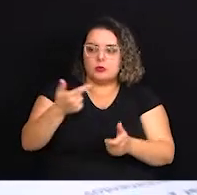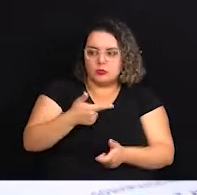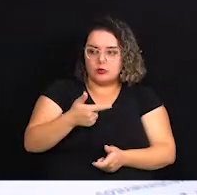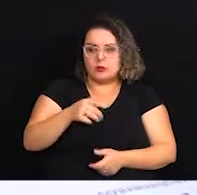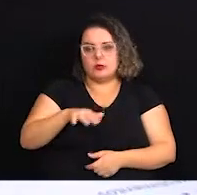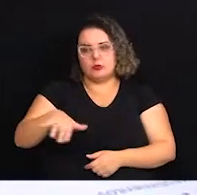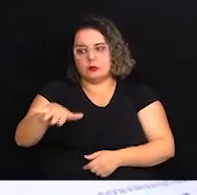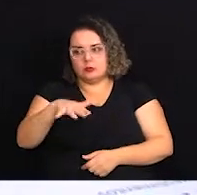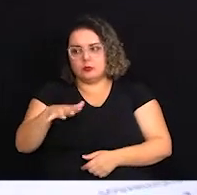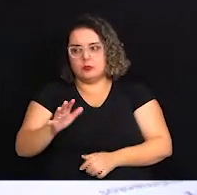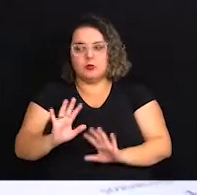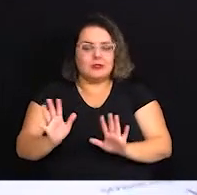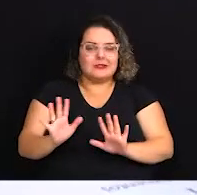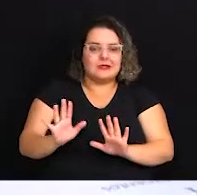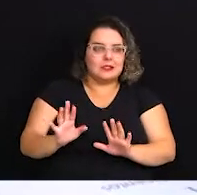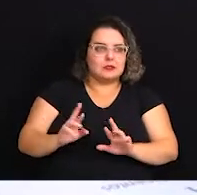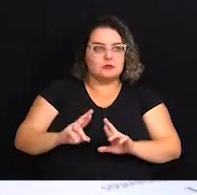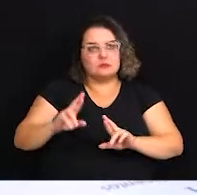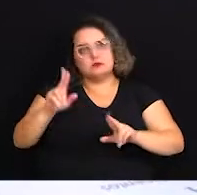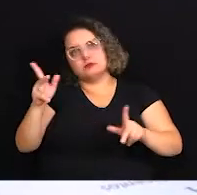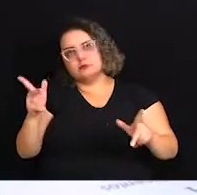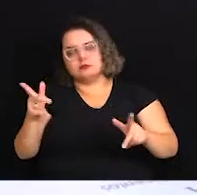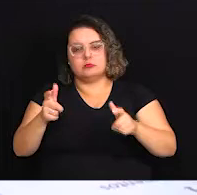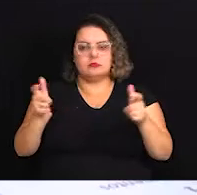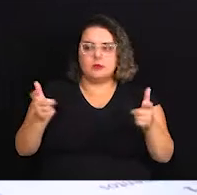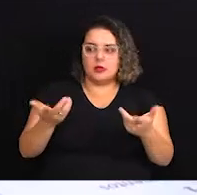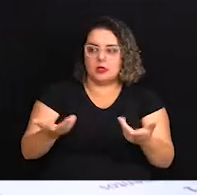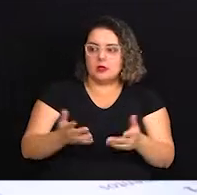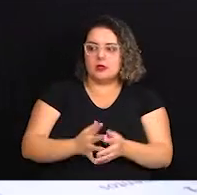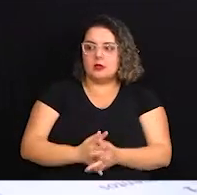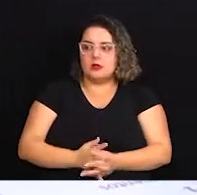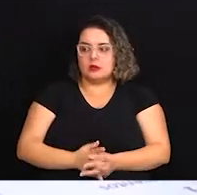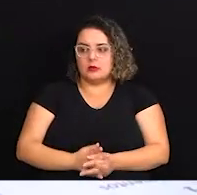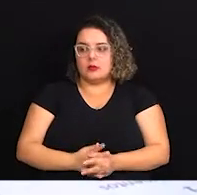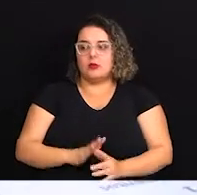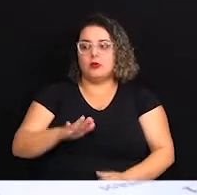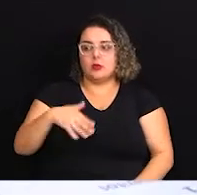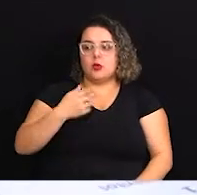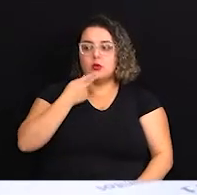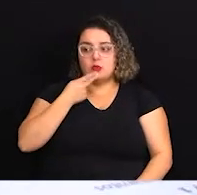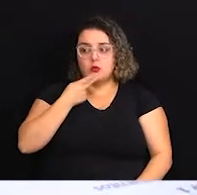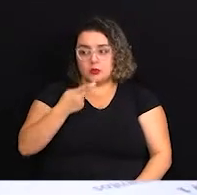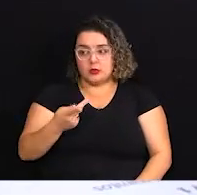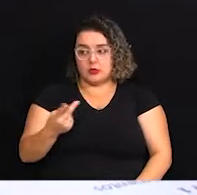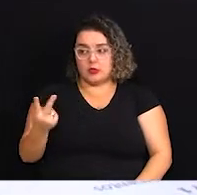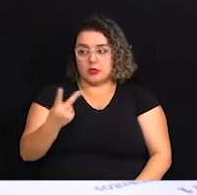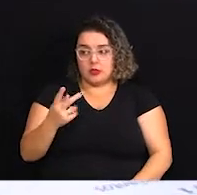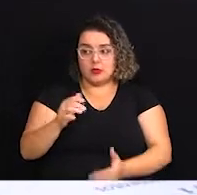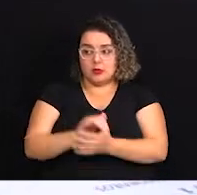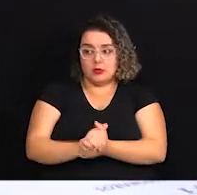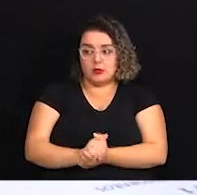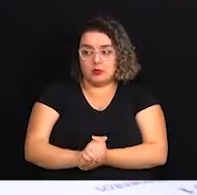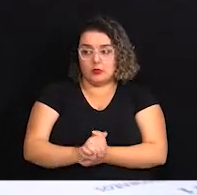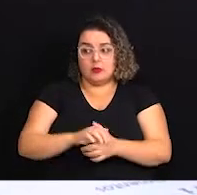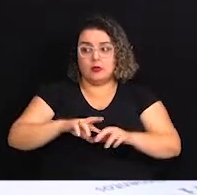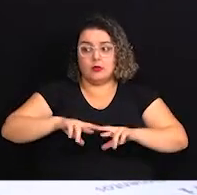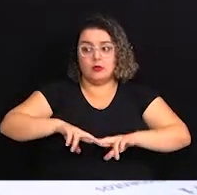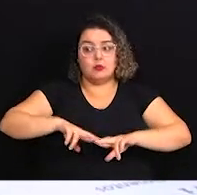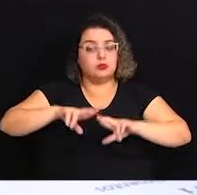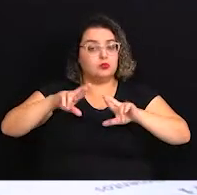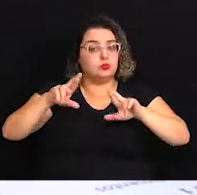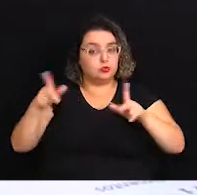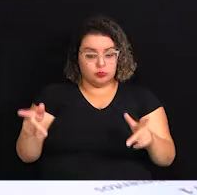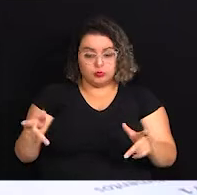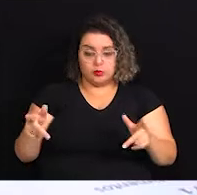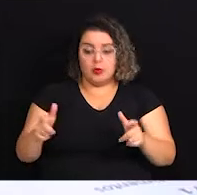maior um do que o outro, mas nada tão desproporcional, tão grande. Quando a gente fala de casais que têm uma diferença de